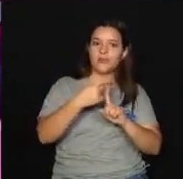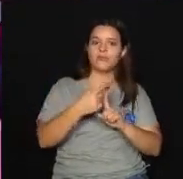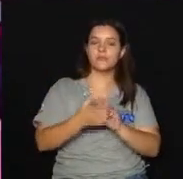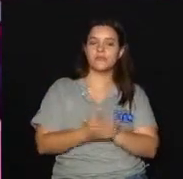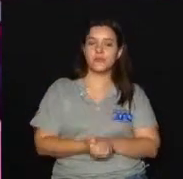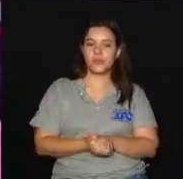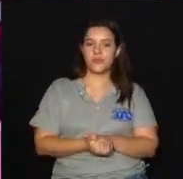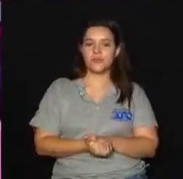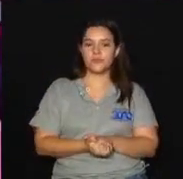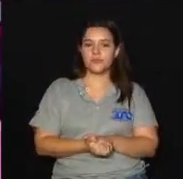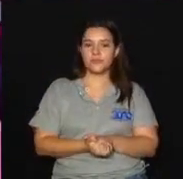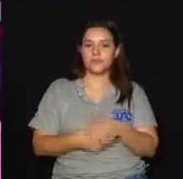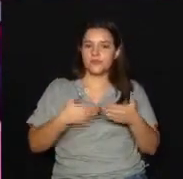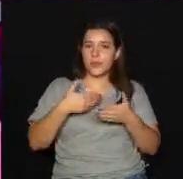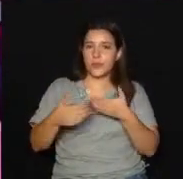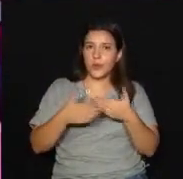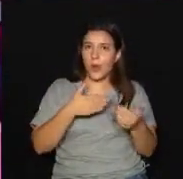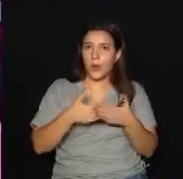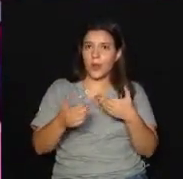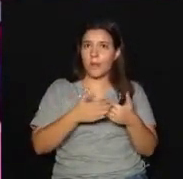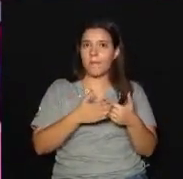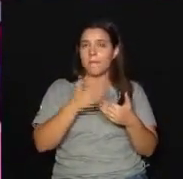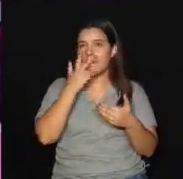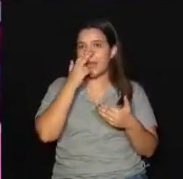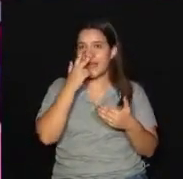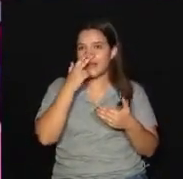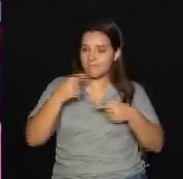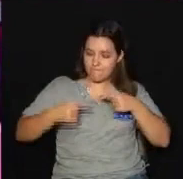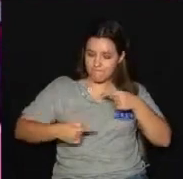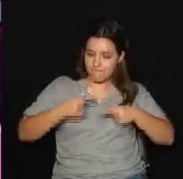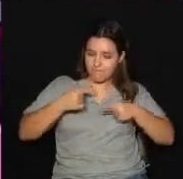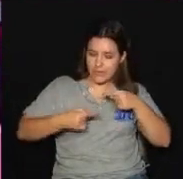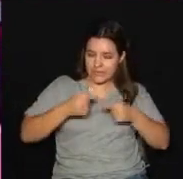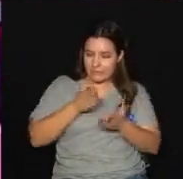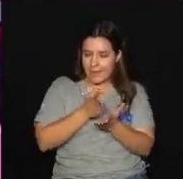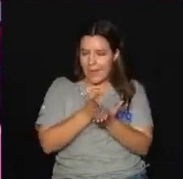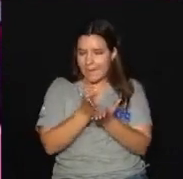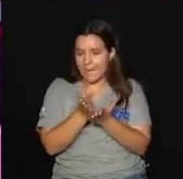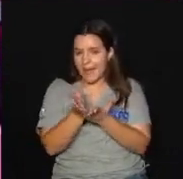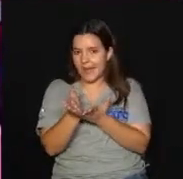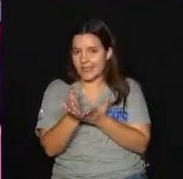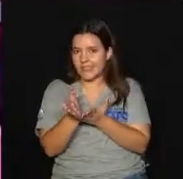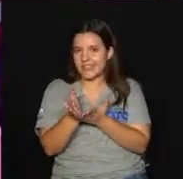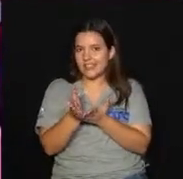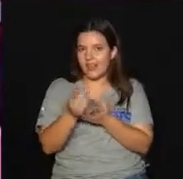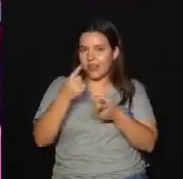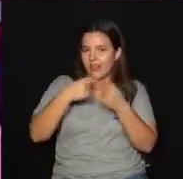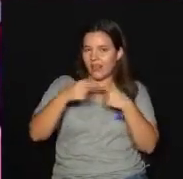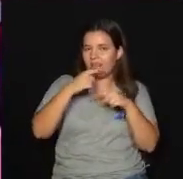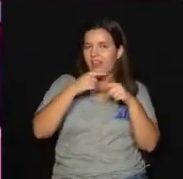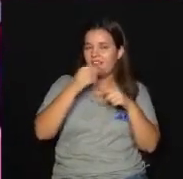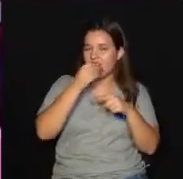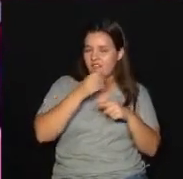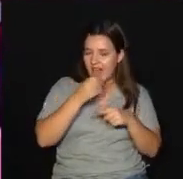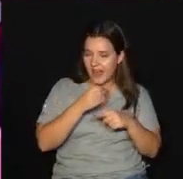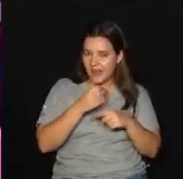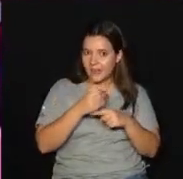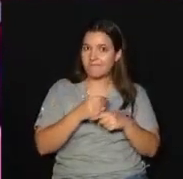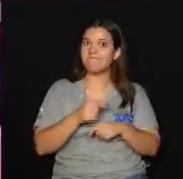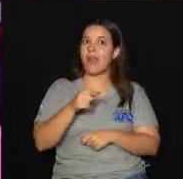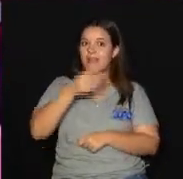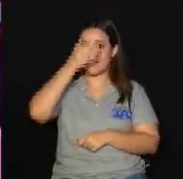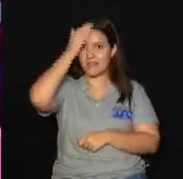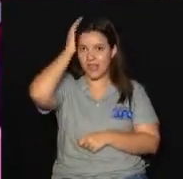porque qualquer desvio ou qualquer possibilidade de insucesso mais